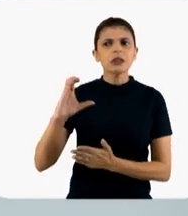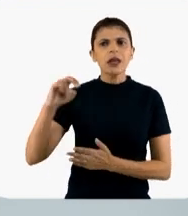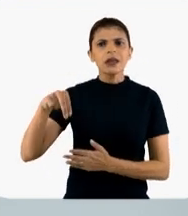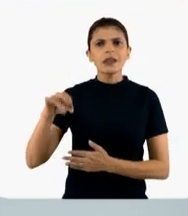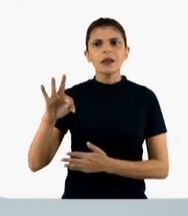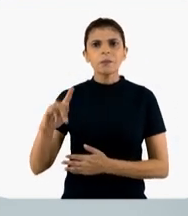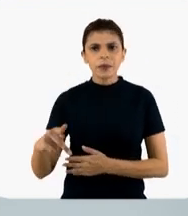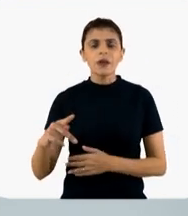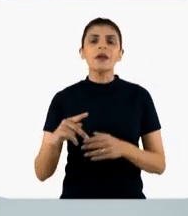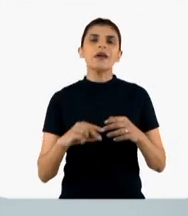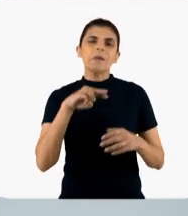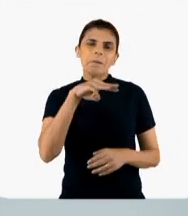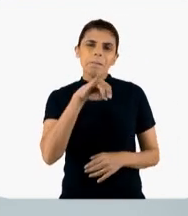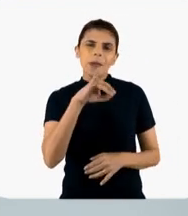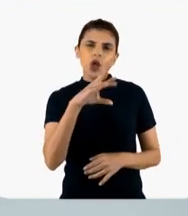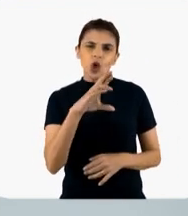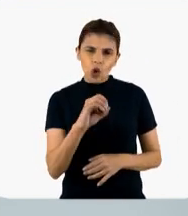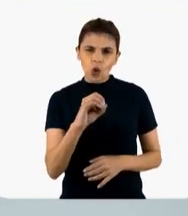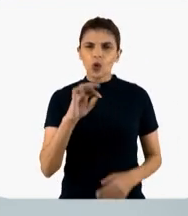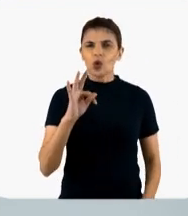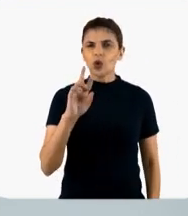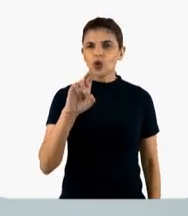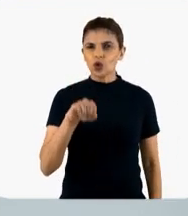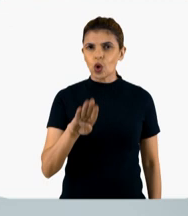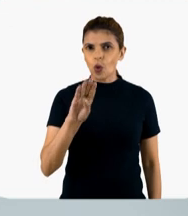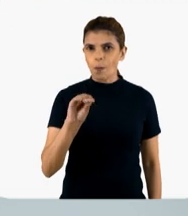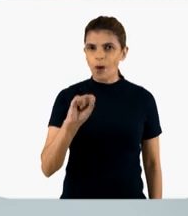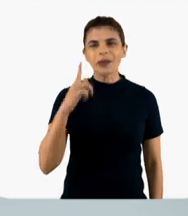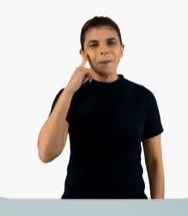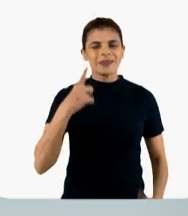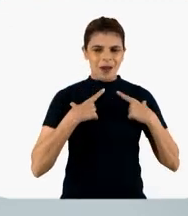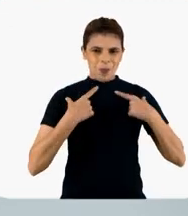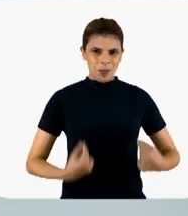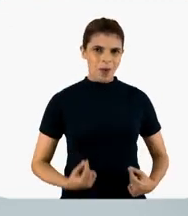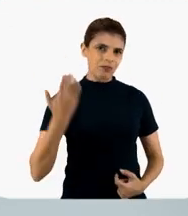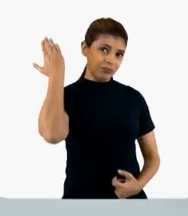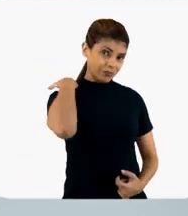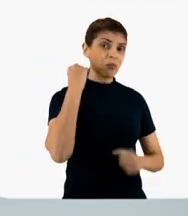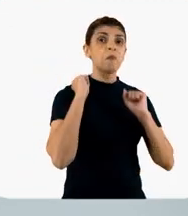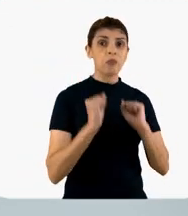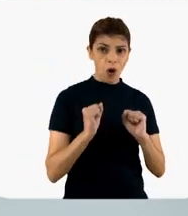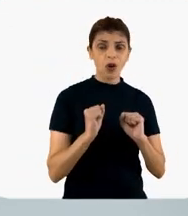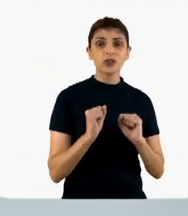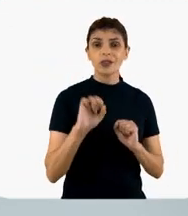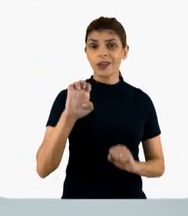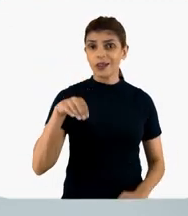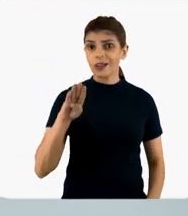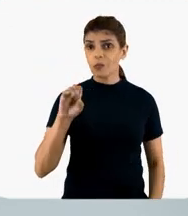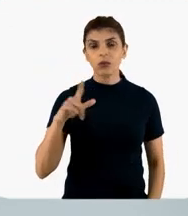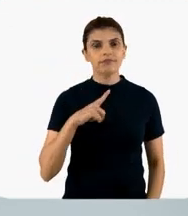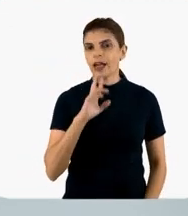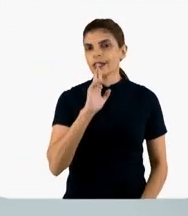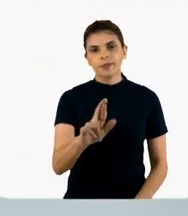CIVD, microtrombose, que depois evoluiu para uma embolia, ou que a gente pensa que é embolia, mas na verdade poderia ser uma trombose in situ, a